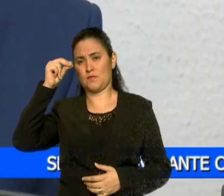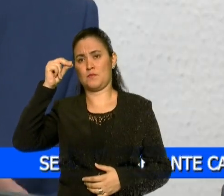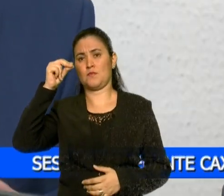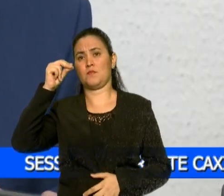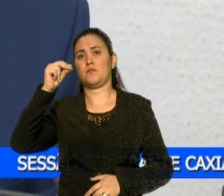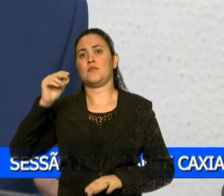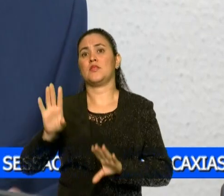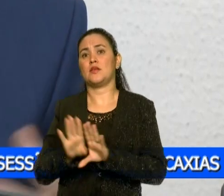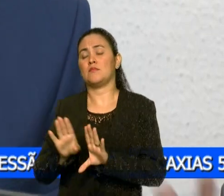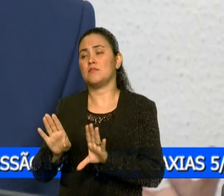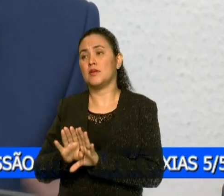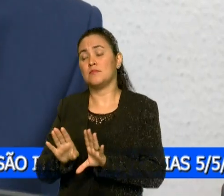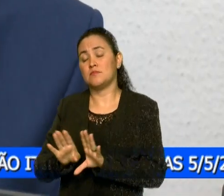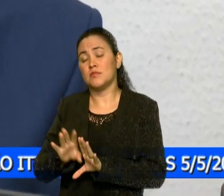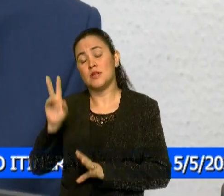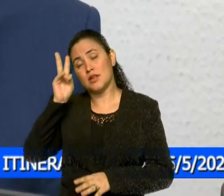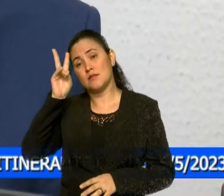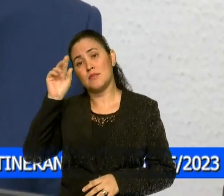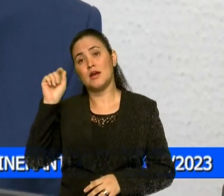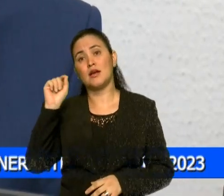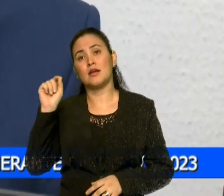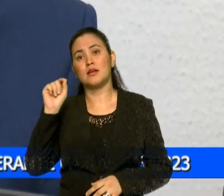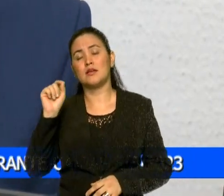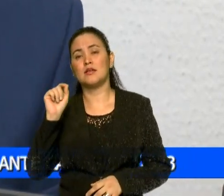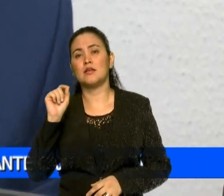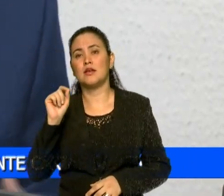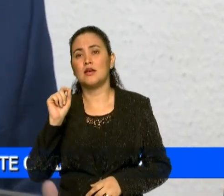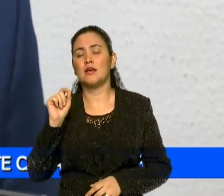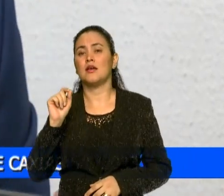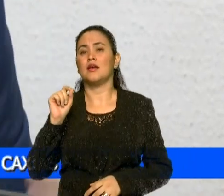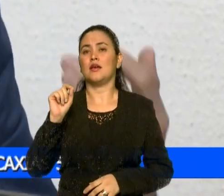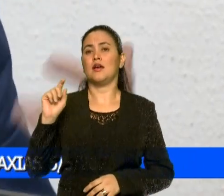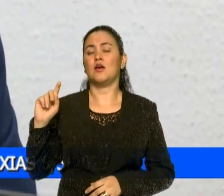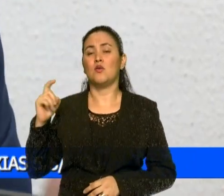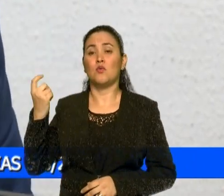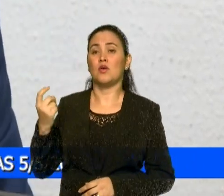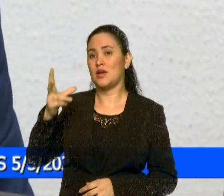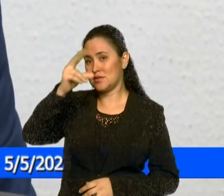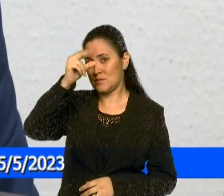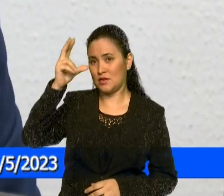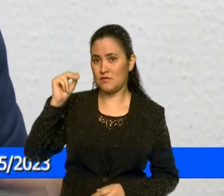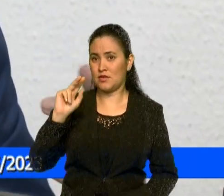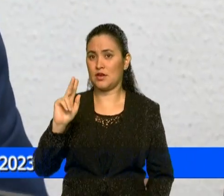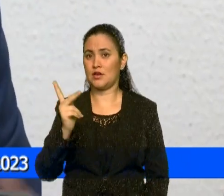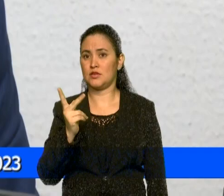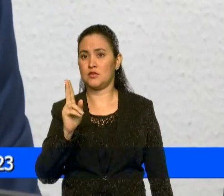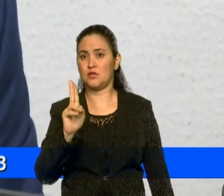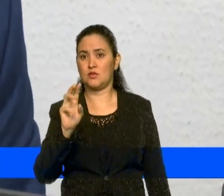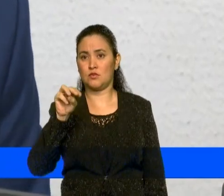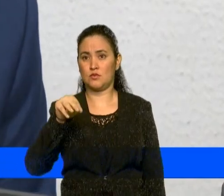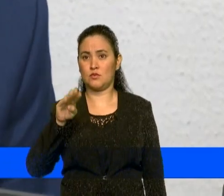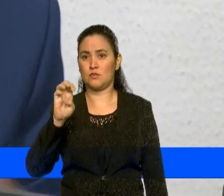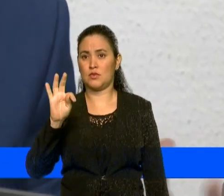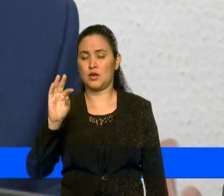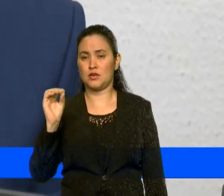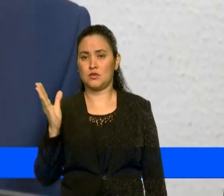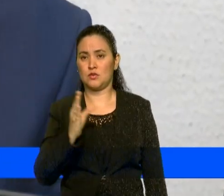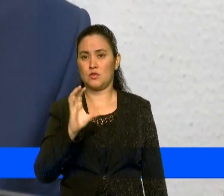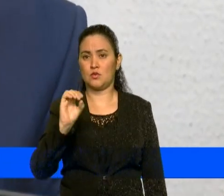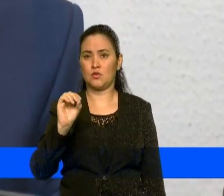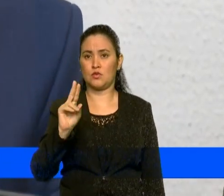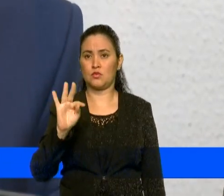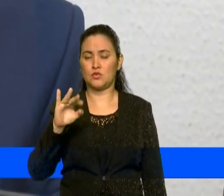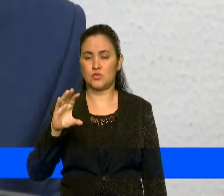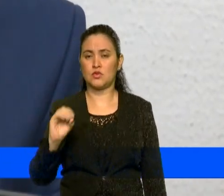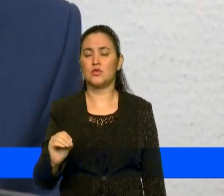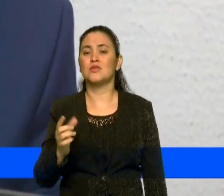que infelizmente tentou de todas as formas e não conseguiu, mas como ato de reconhecimento. Eu aqui digo, por tudo que eu aprendi,